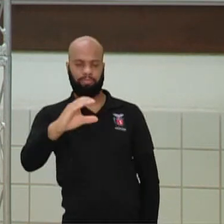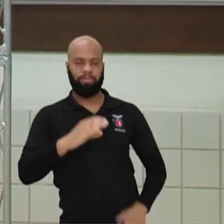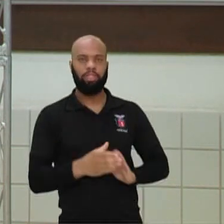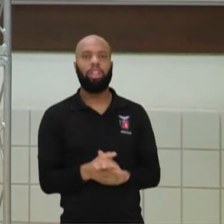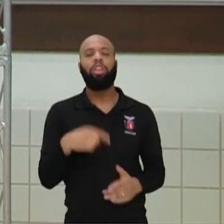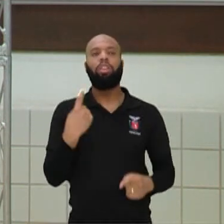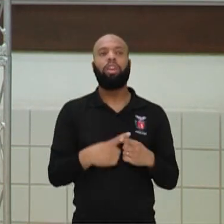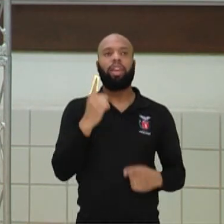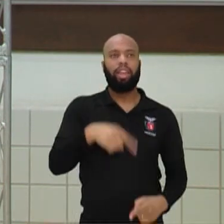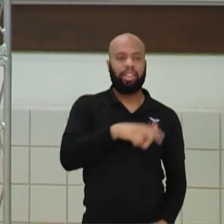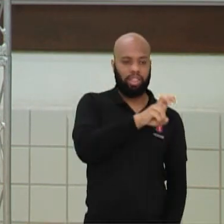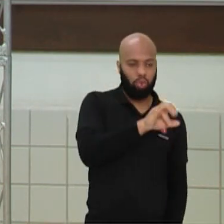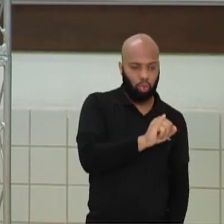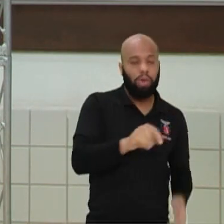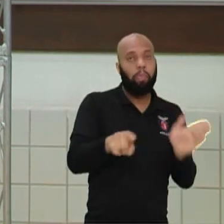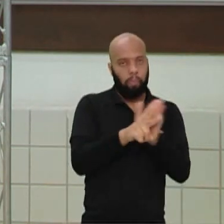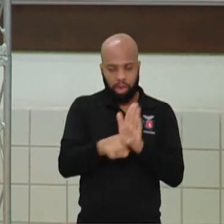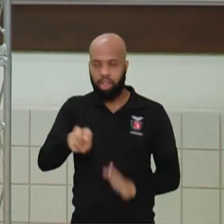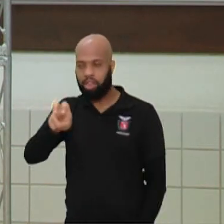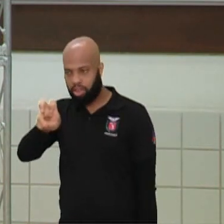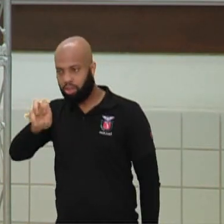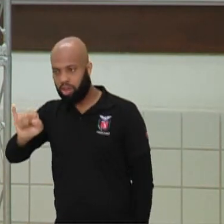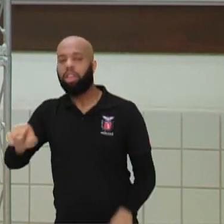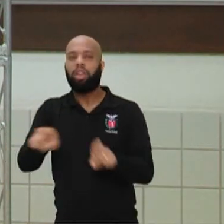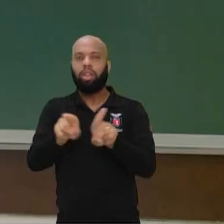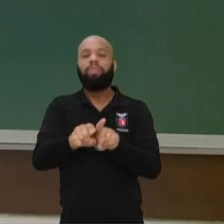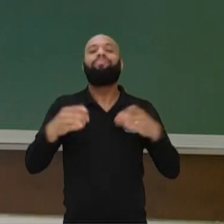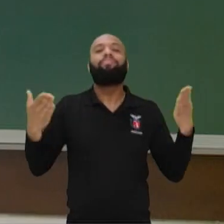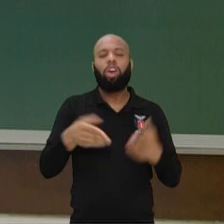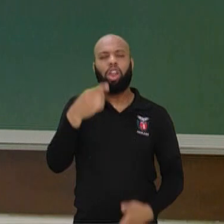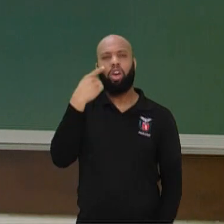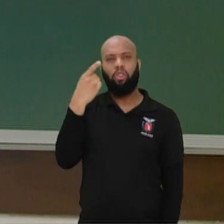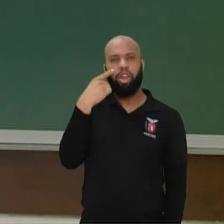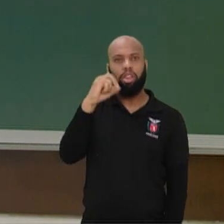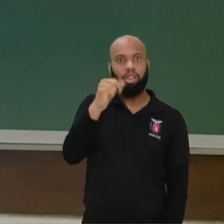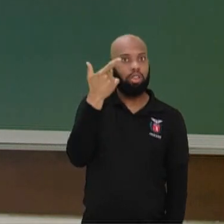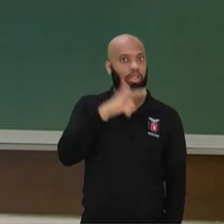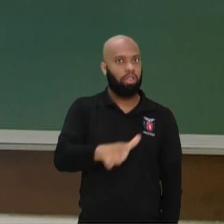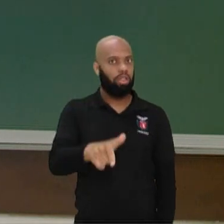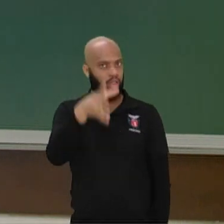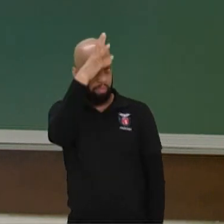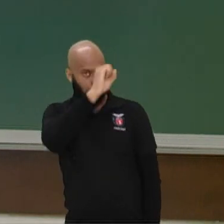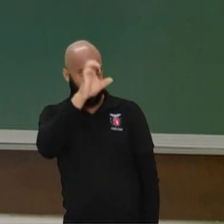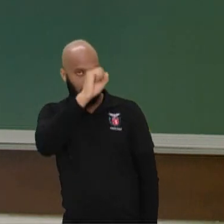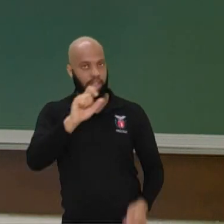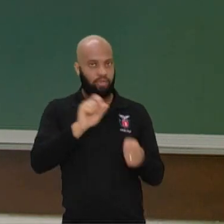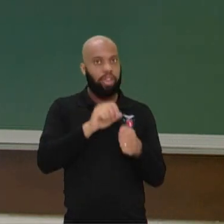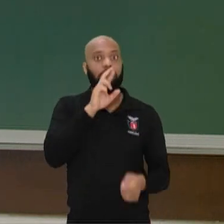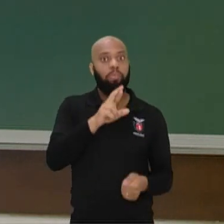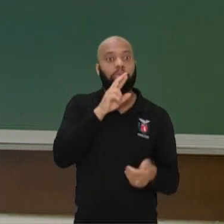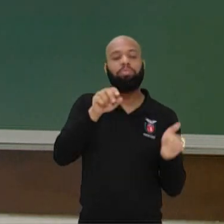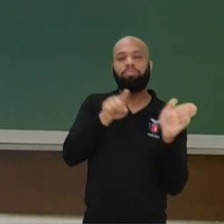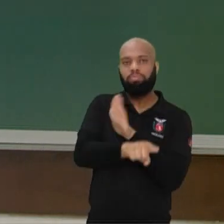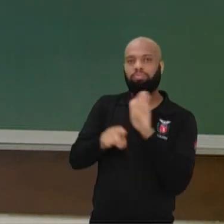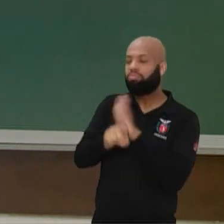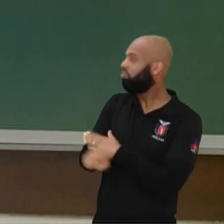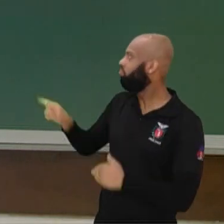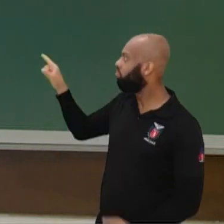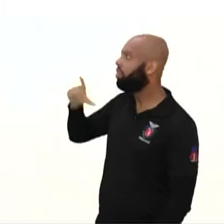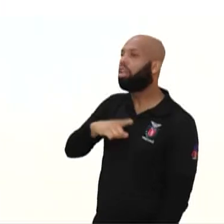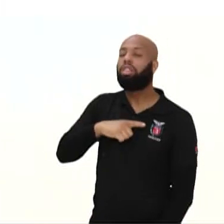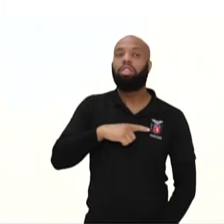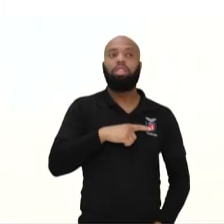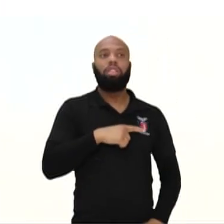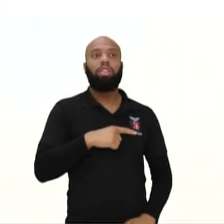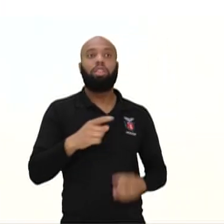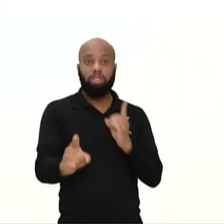são números complexos, ok? Então, vamos ver lá se vocês prestaram atenção no que eu disse, vamos resolver um exercício. Então,